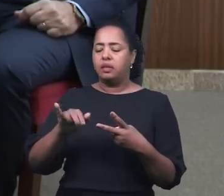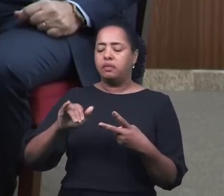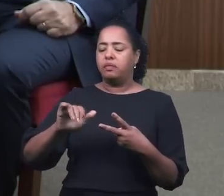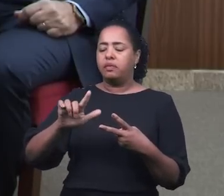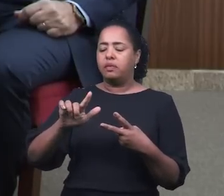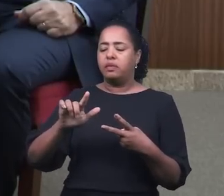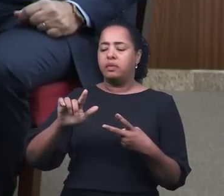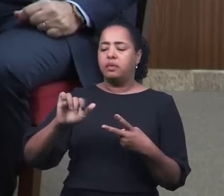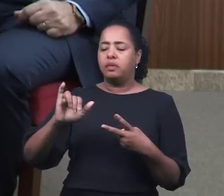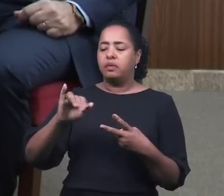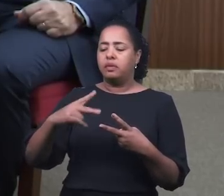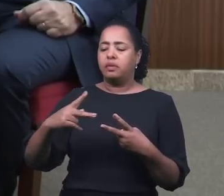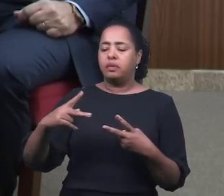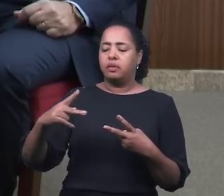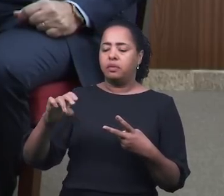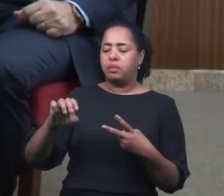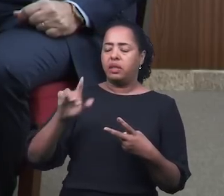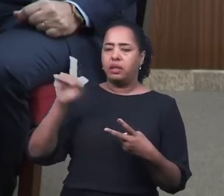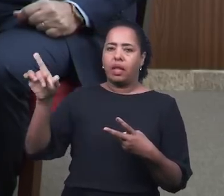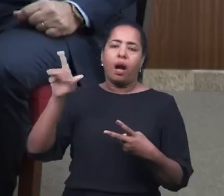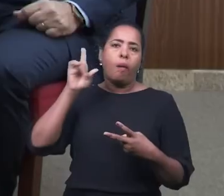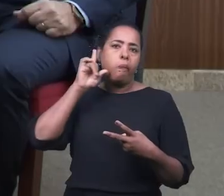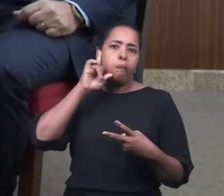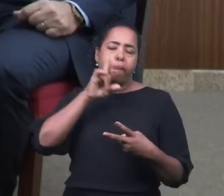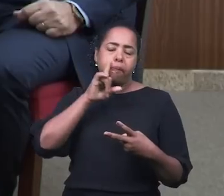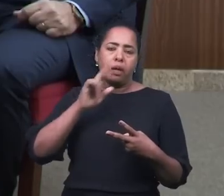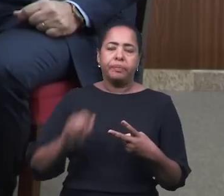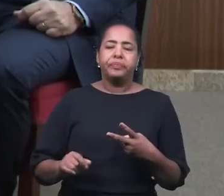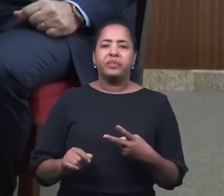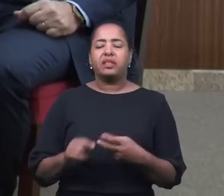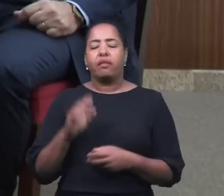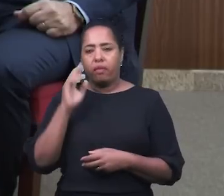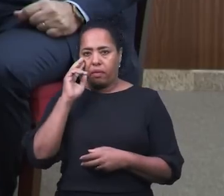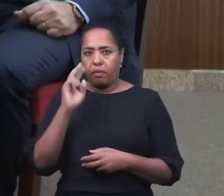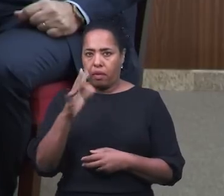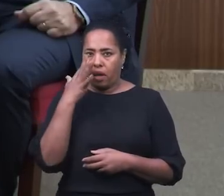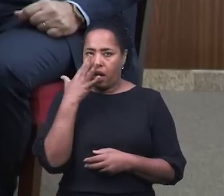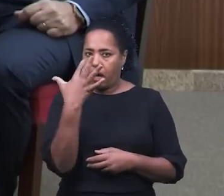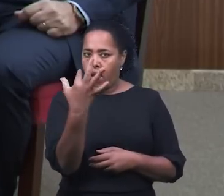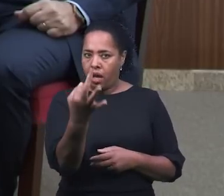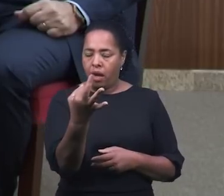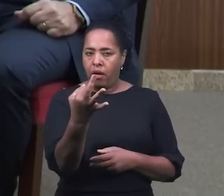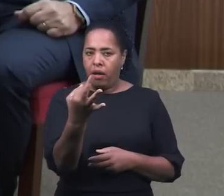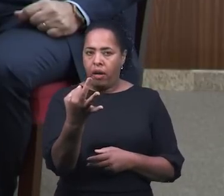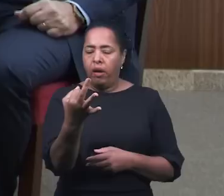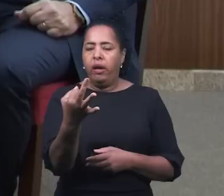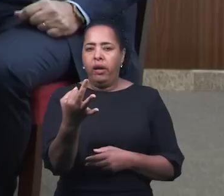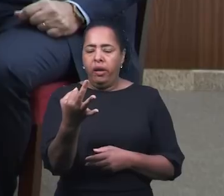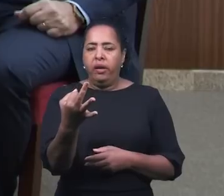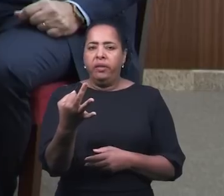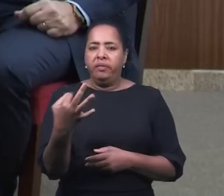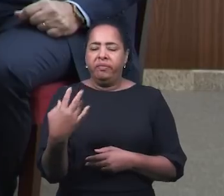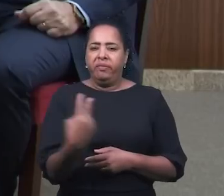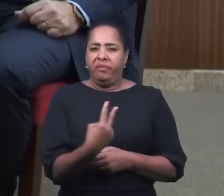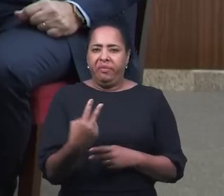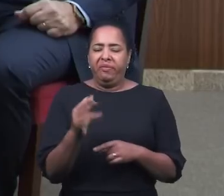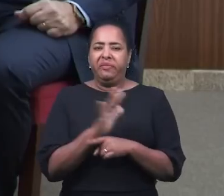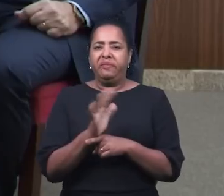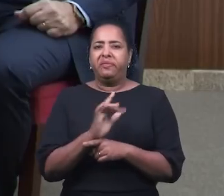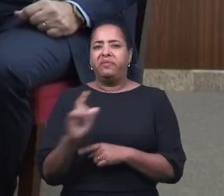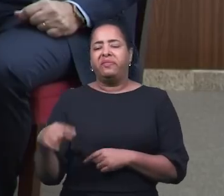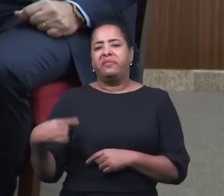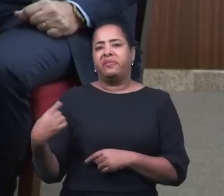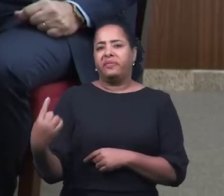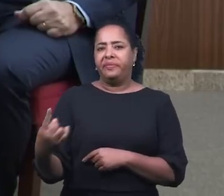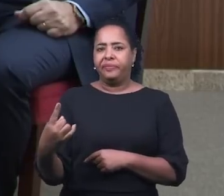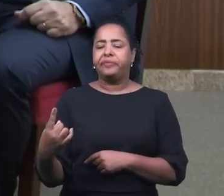Felipe Narciso, lá dos Estados Unidos, da cidade de Newark. Vamos ouvir com atenção, prestar bem atenção nesses dois vídeos e depois